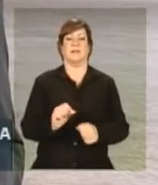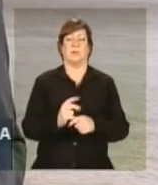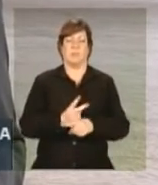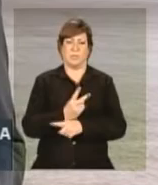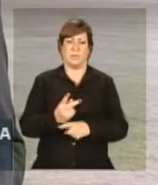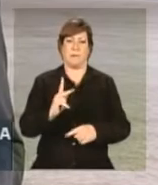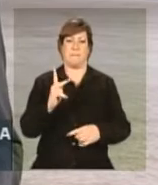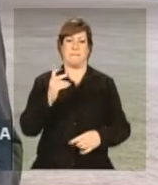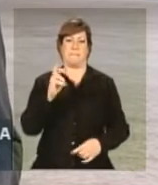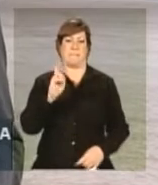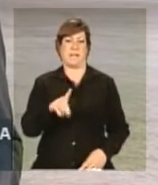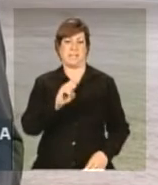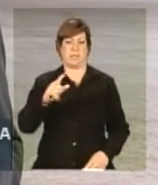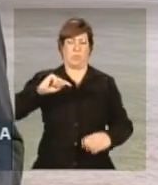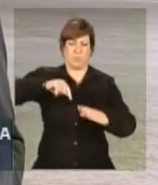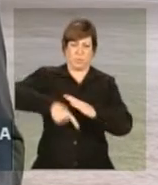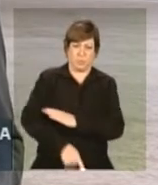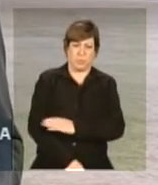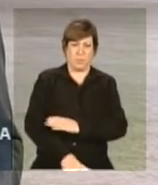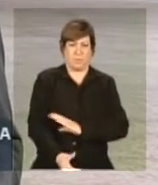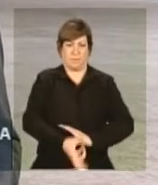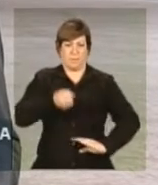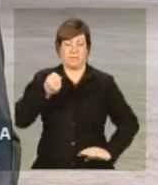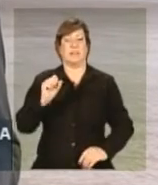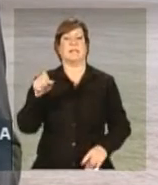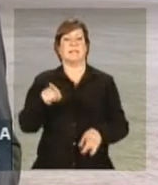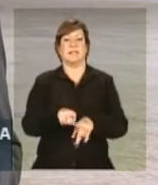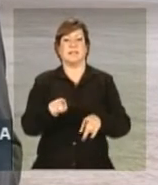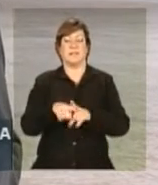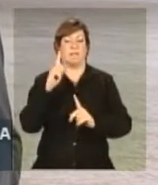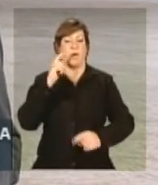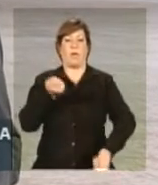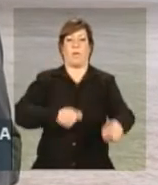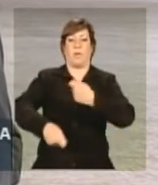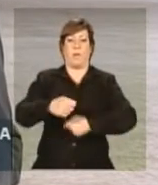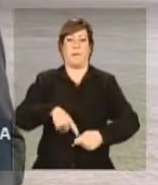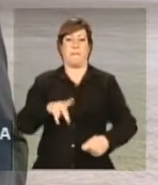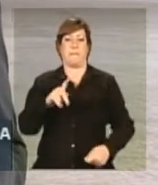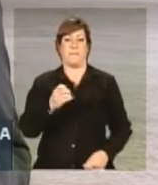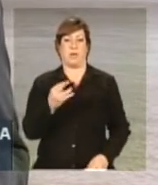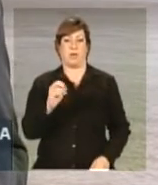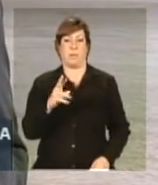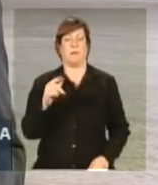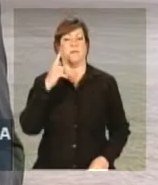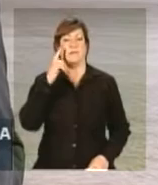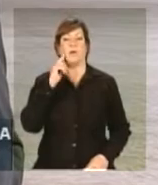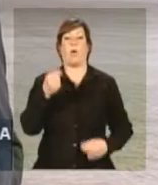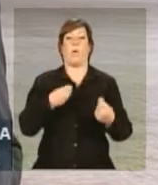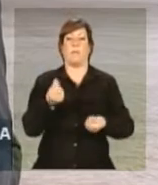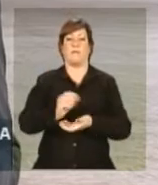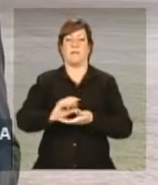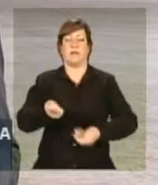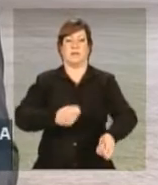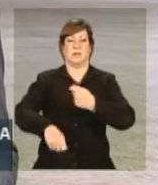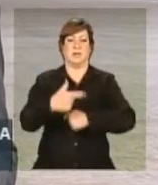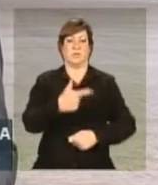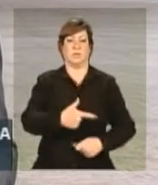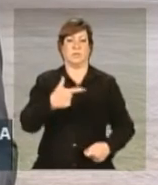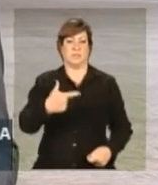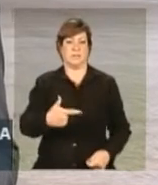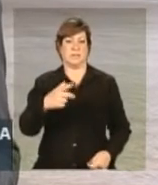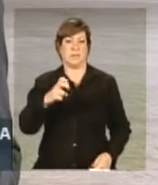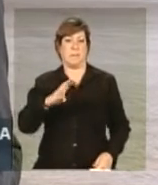o pré-sal e garantir a implementação do plano de negócios da Petrobras que preveem investimentos de